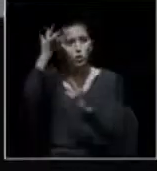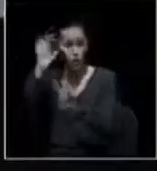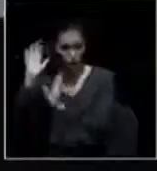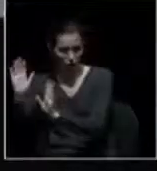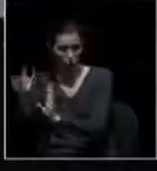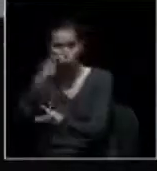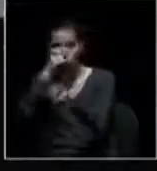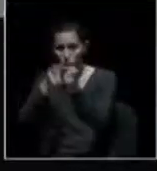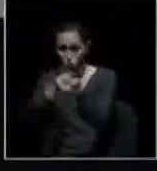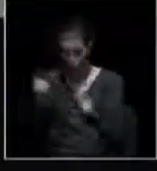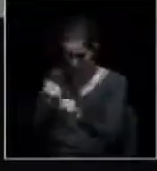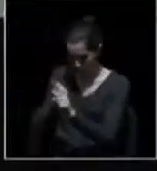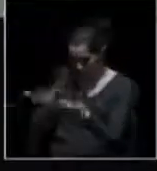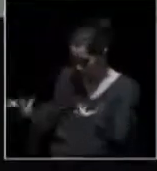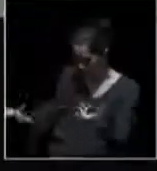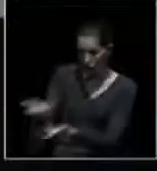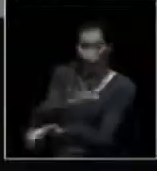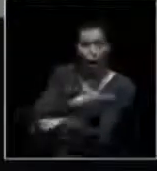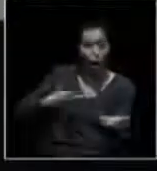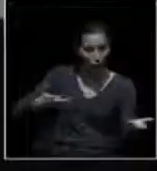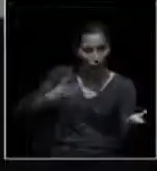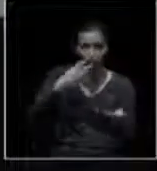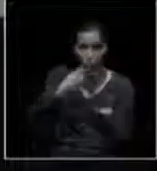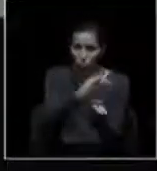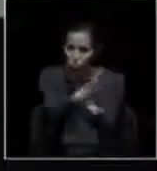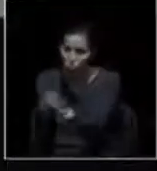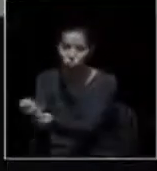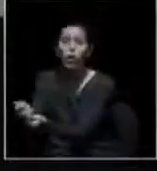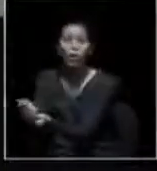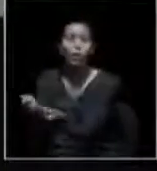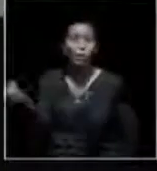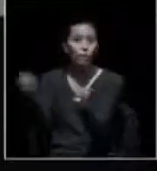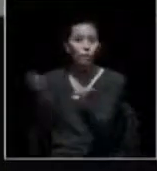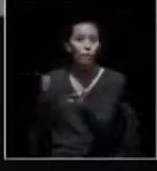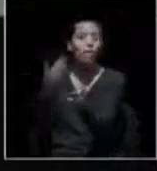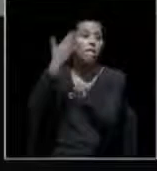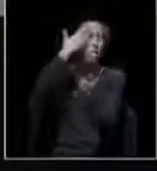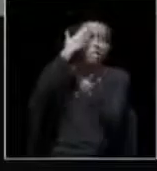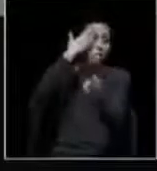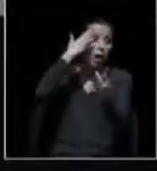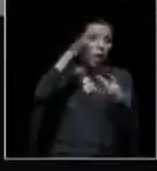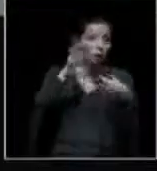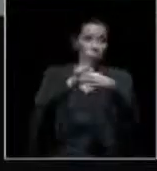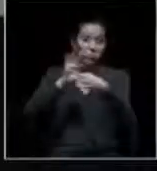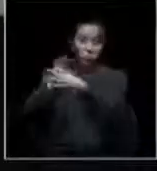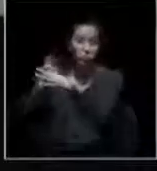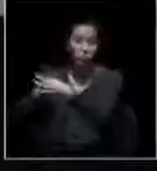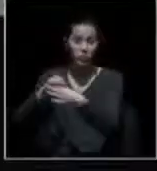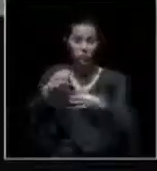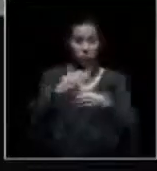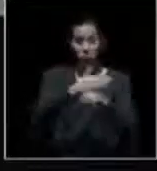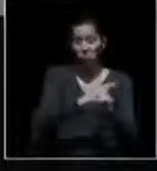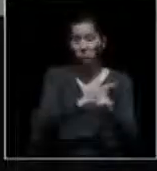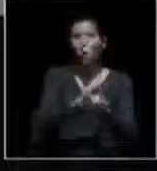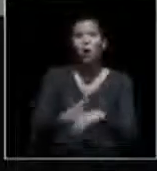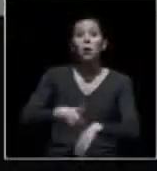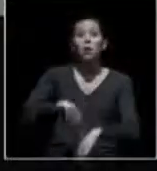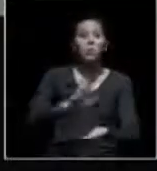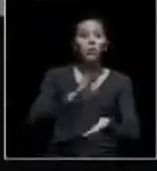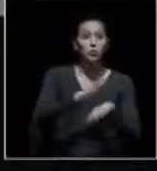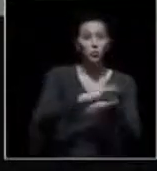mapa de pessoal, apresentar-se este número de trabalhadores, supostamente afetos a determinada categoria, mas na prática, por